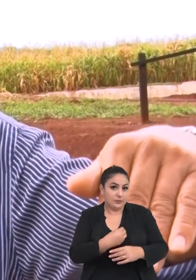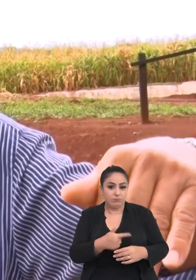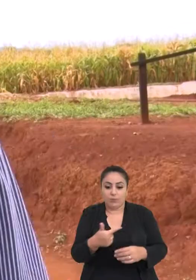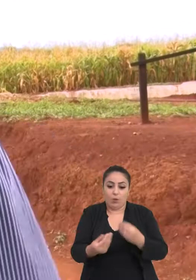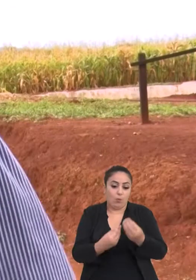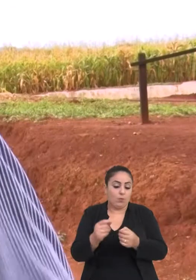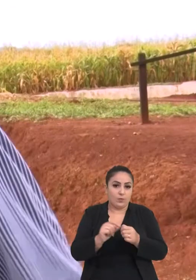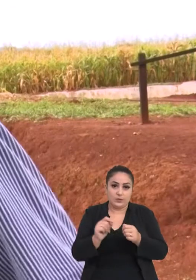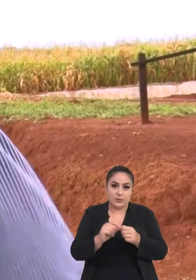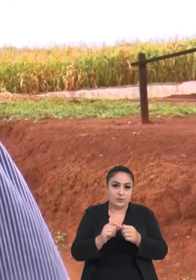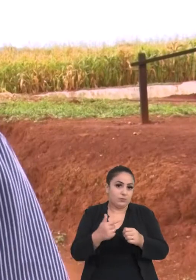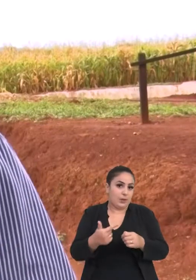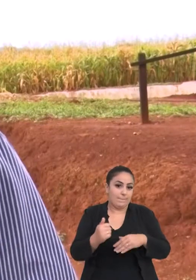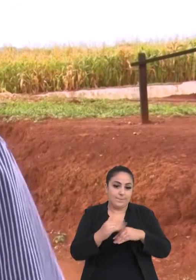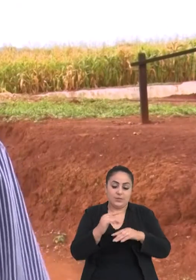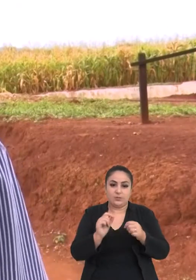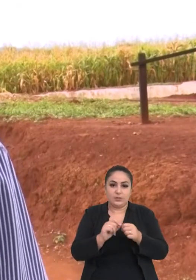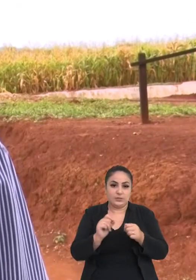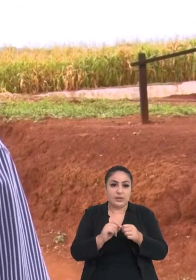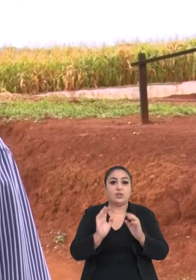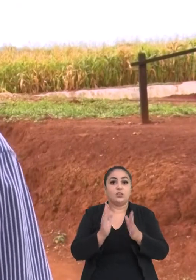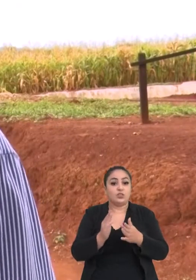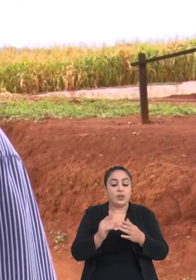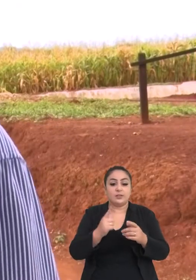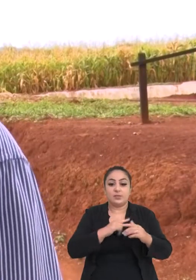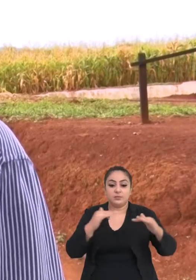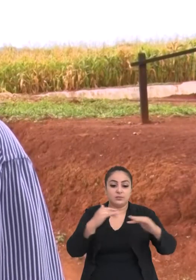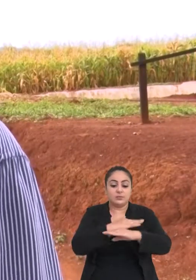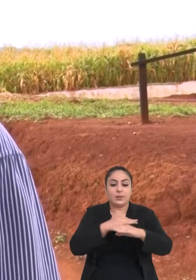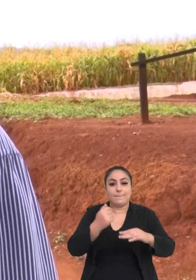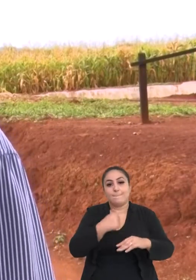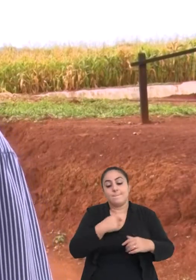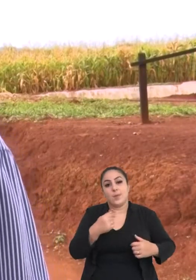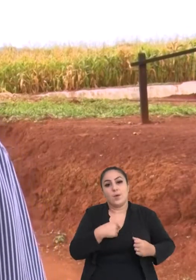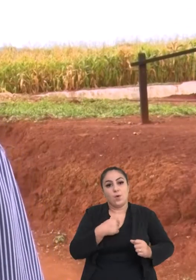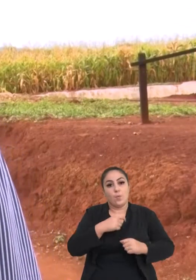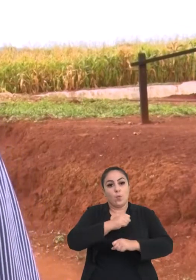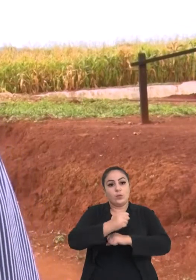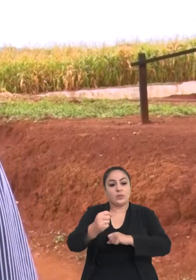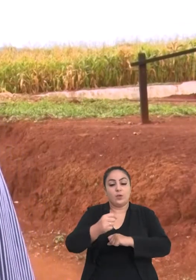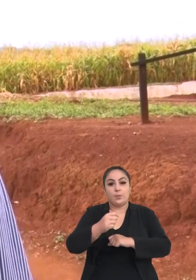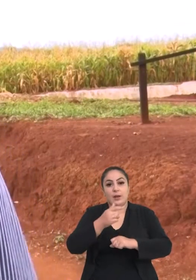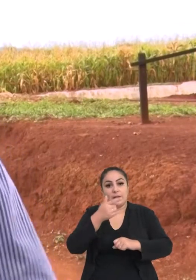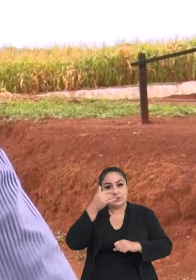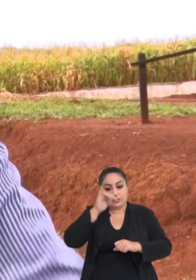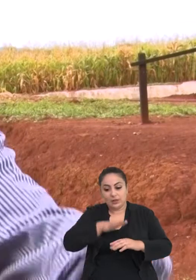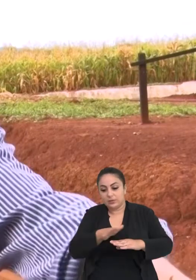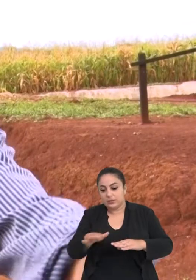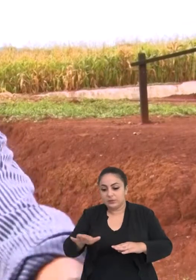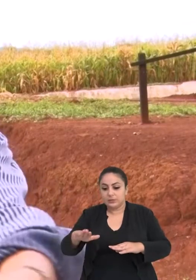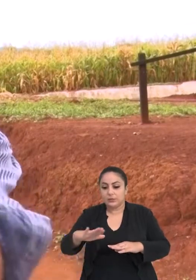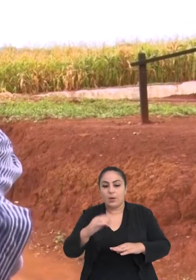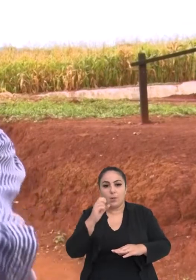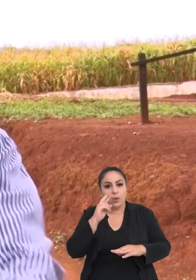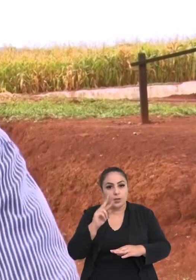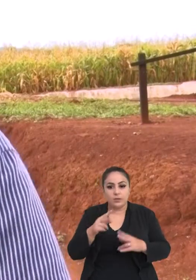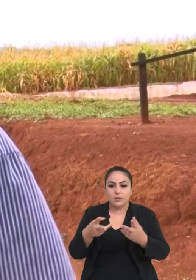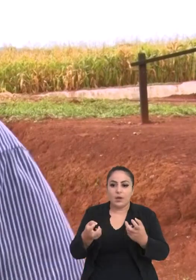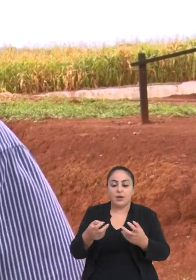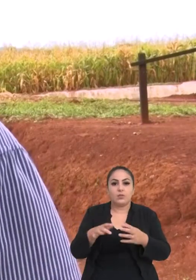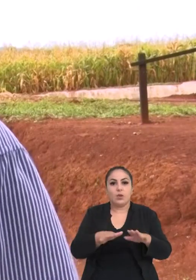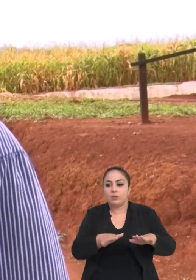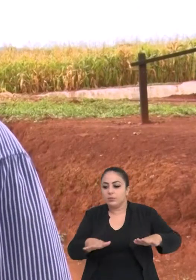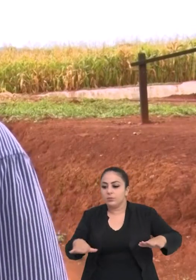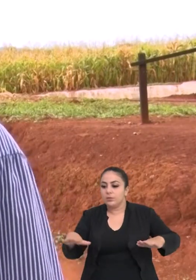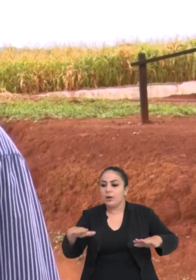que cruza. Não tem o que fazer, né? Não tem mais o que fazer. Eles já estão cruzando quase lá no meu portão lá para desviar os buracos. Vocês podem ver a